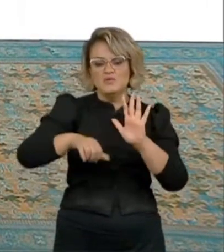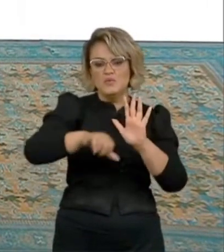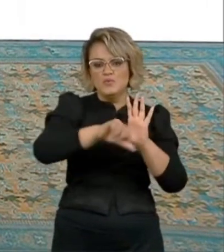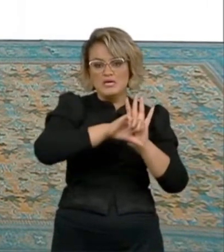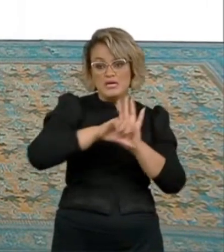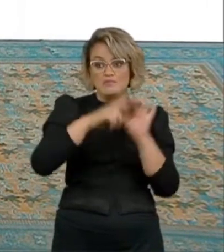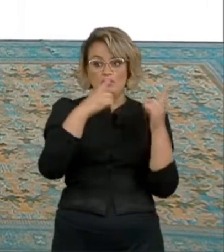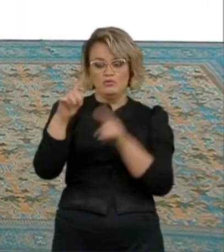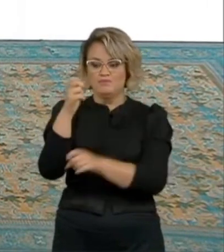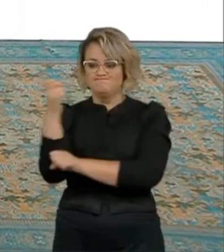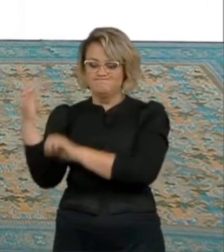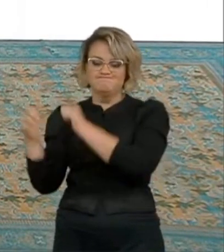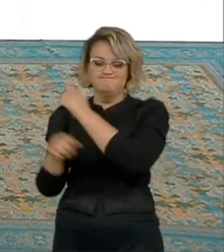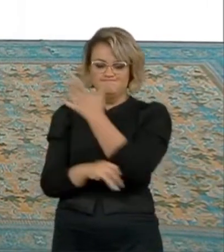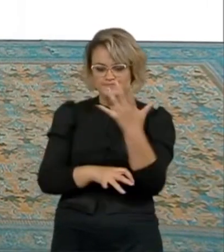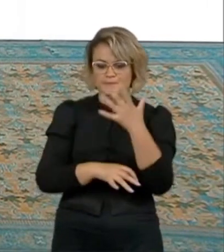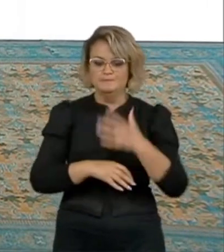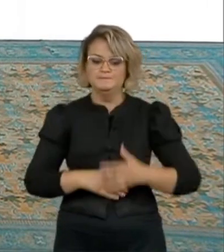ambiental